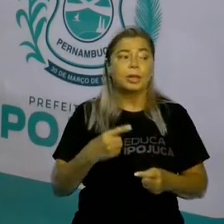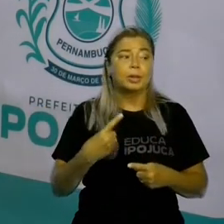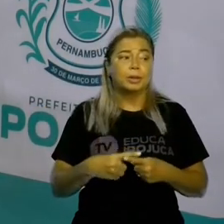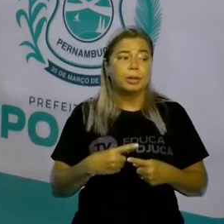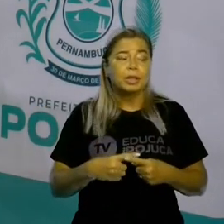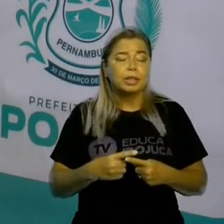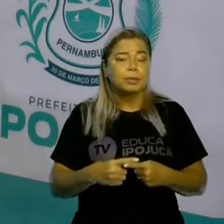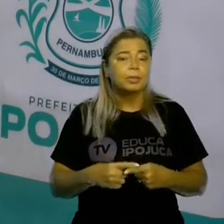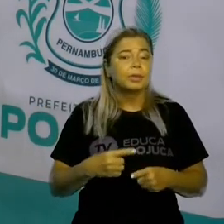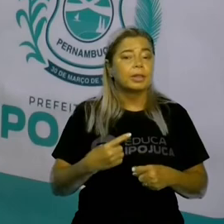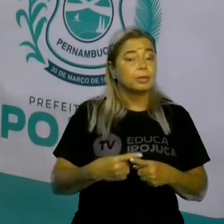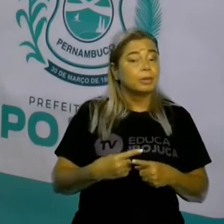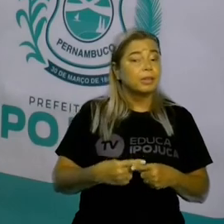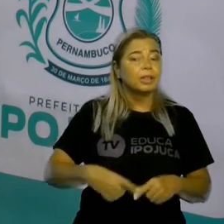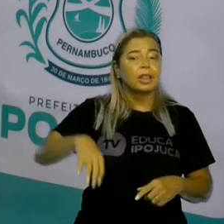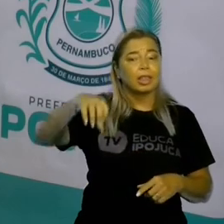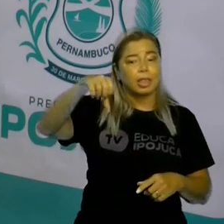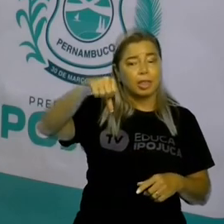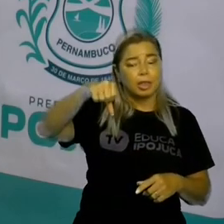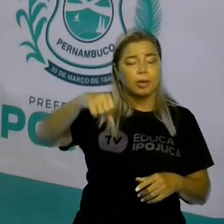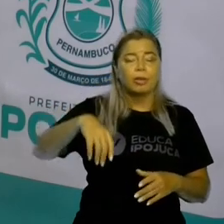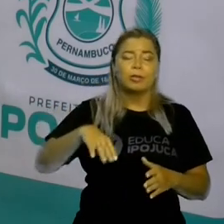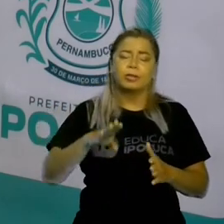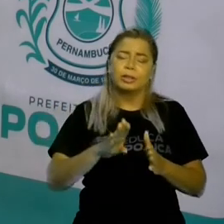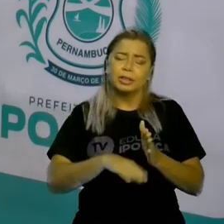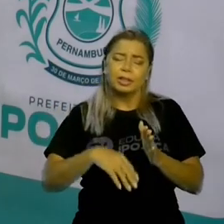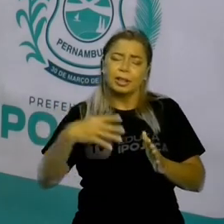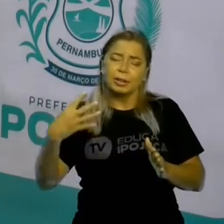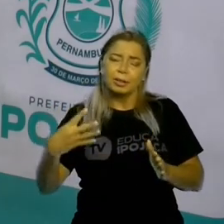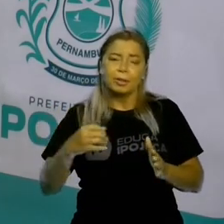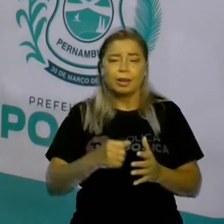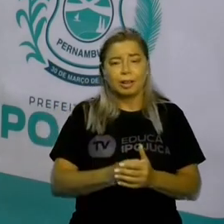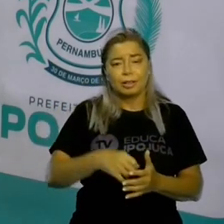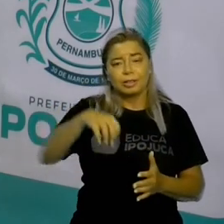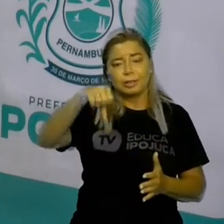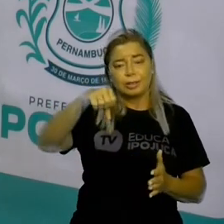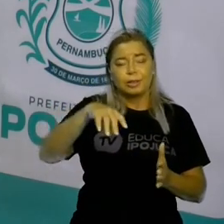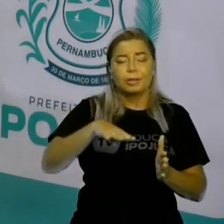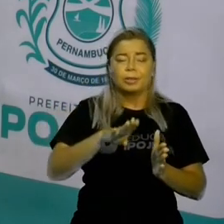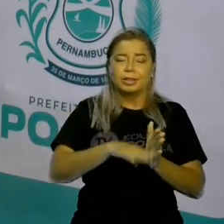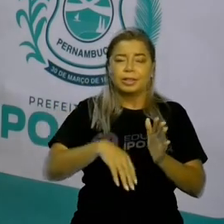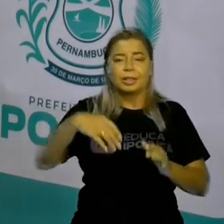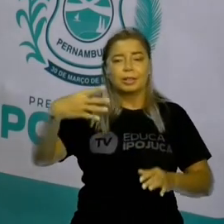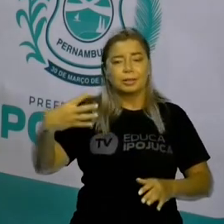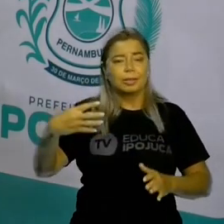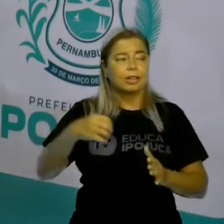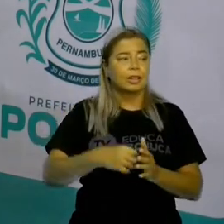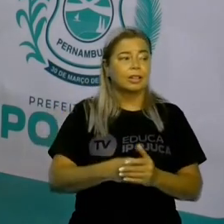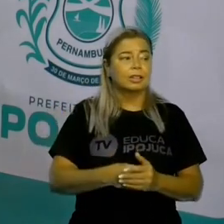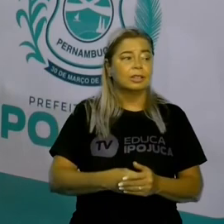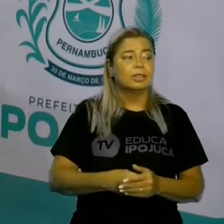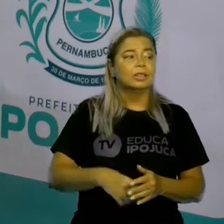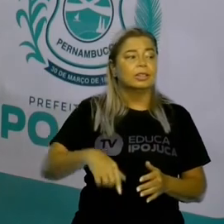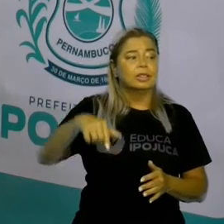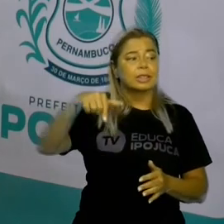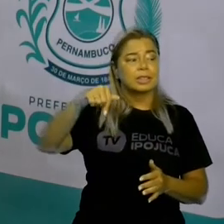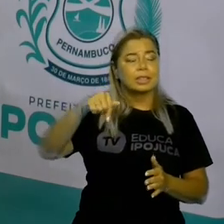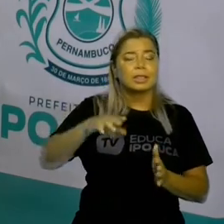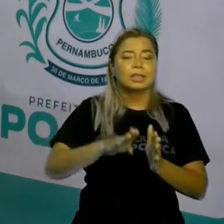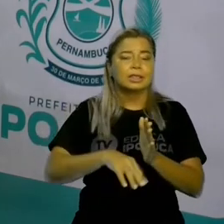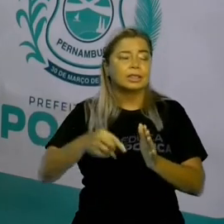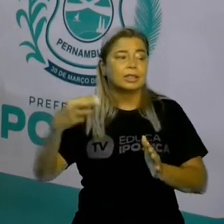4. 9 também consegue tirar 4. 9 consegue tirar 7. 7 consegue tirar 3. E 2 consegue tirar